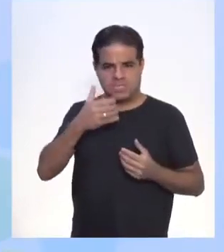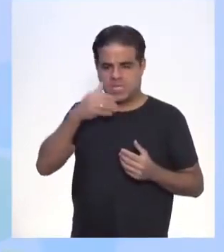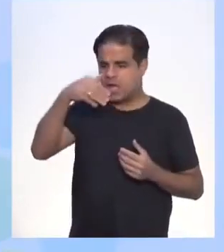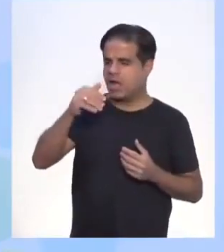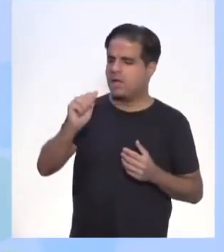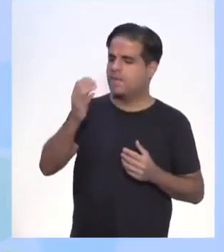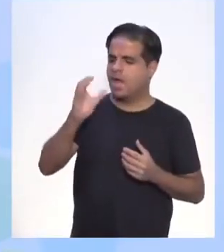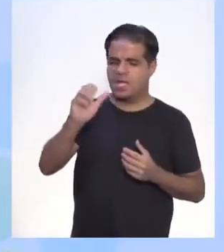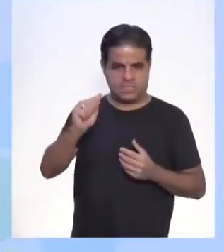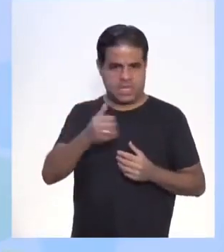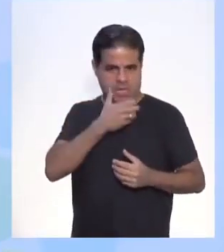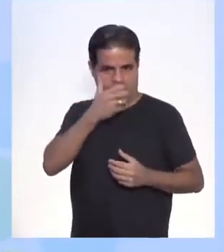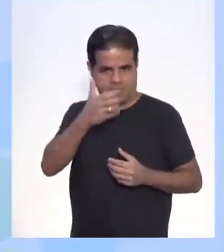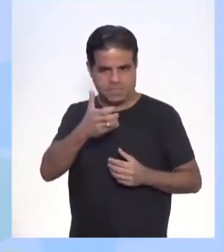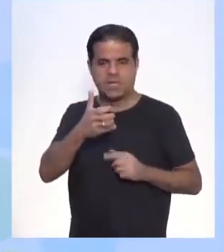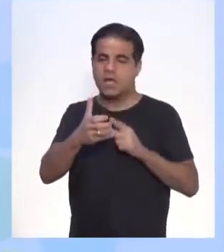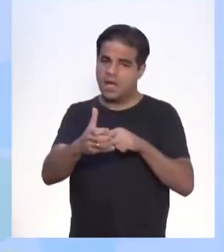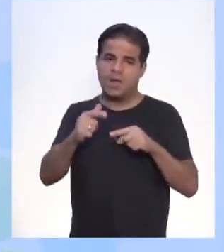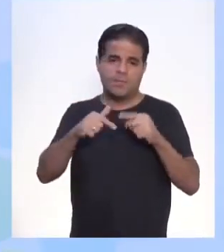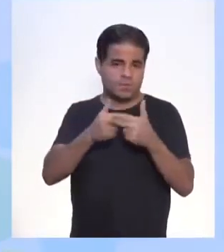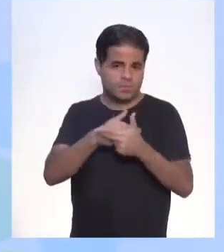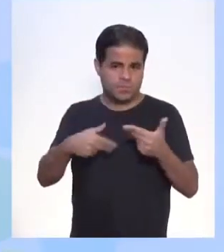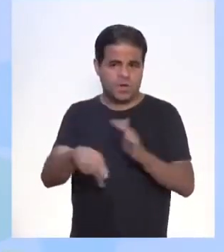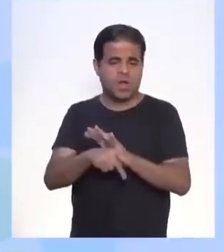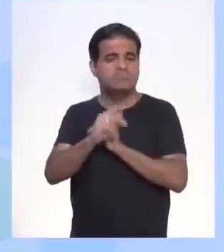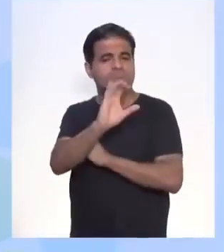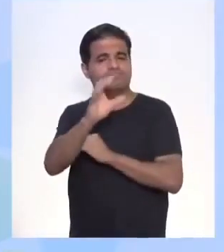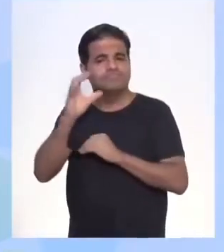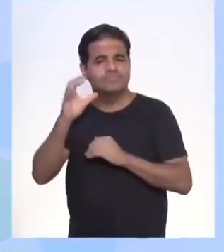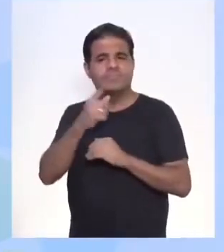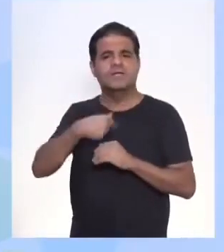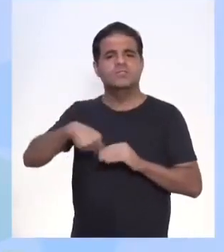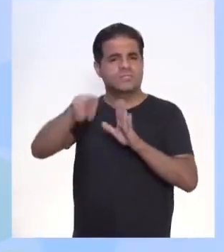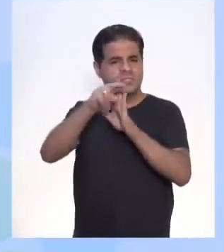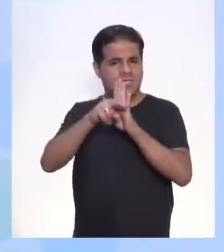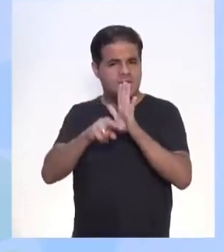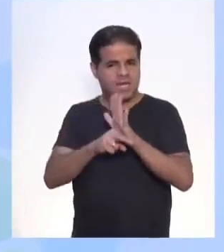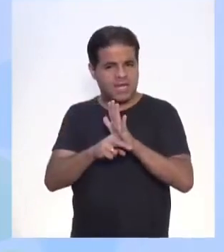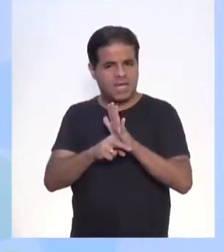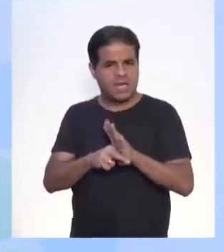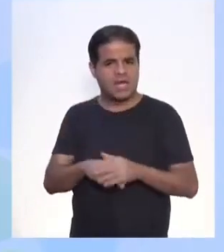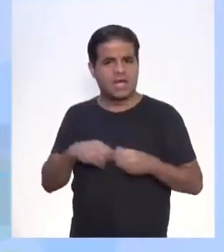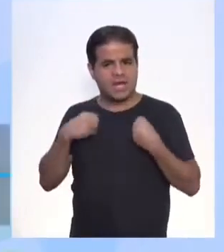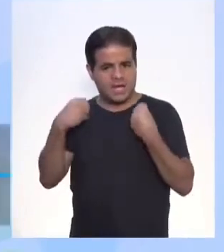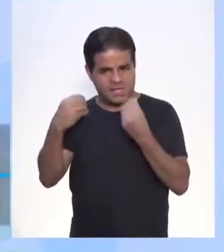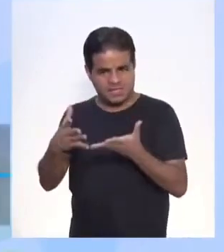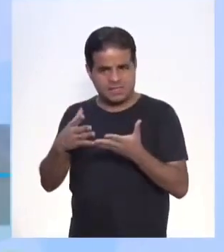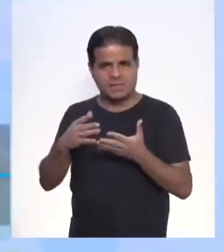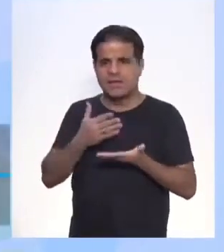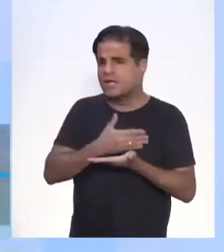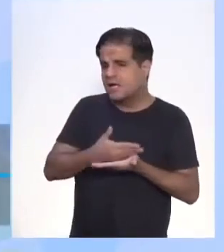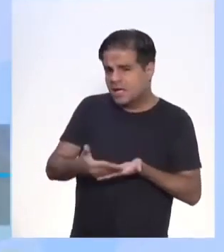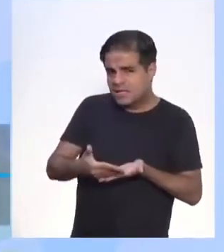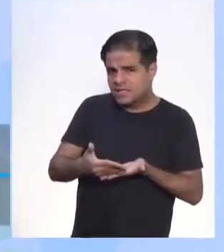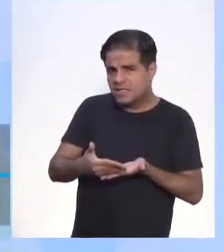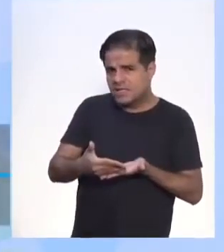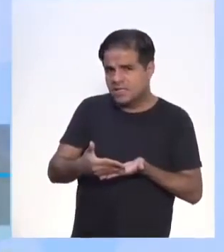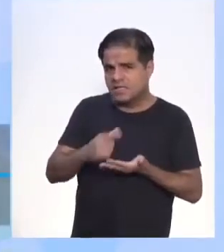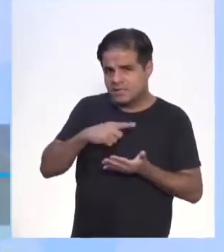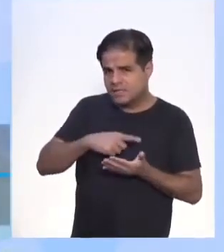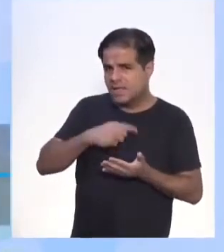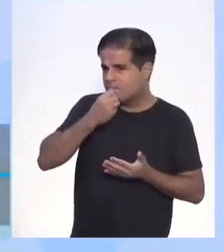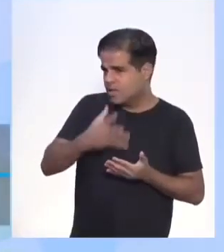gente identifica, não, uma maçã é um produto da natureza. Agora, as nossas regras, elas dão no pé? Existe pé de